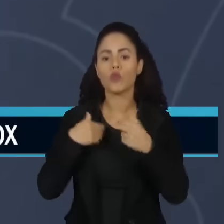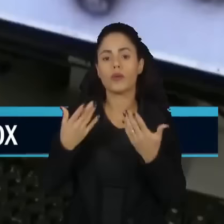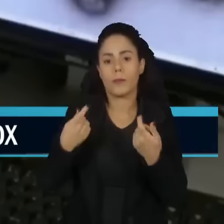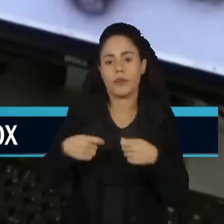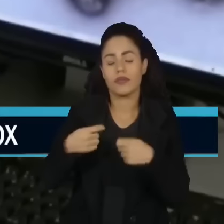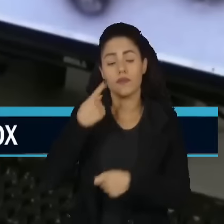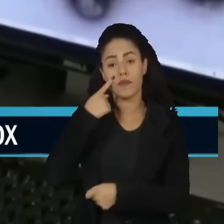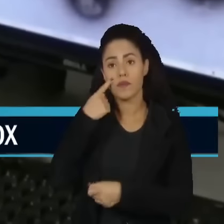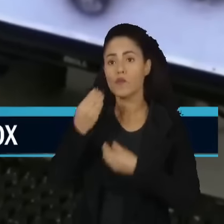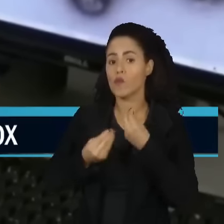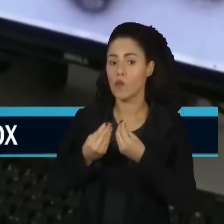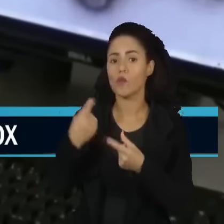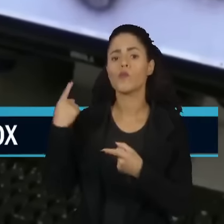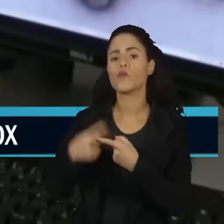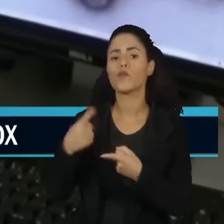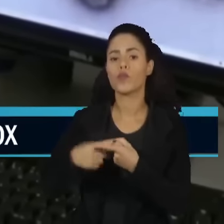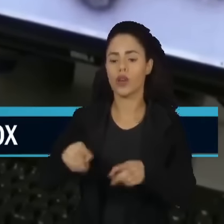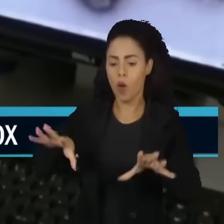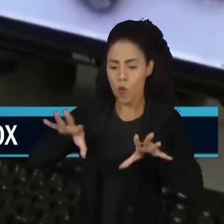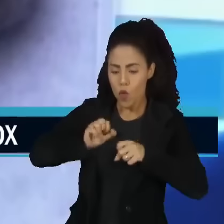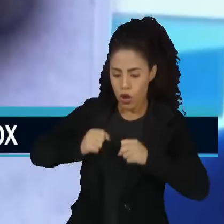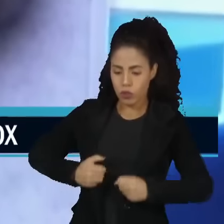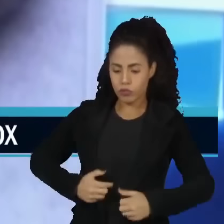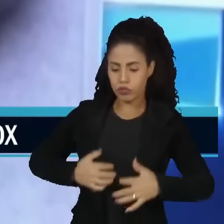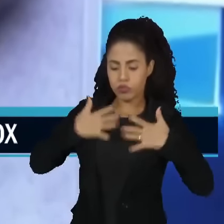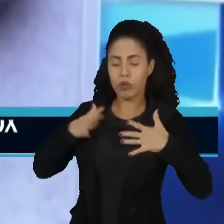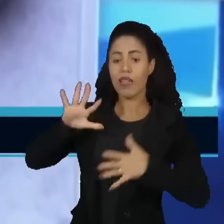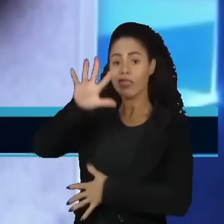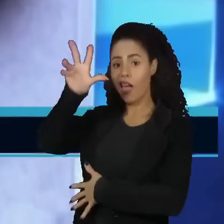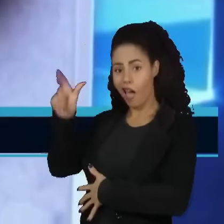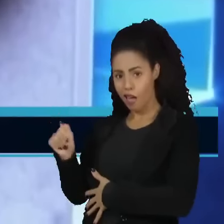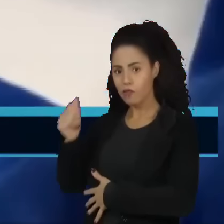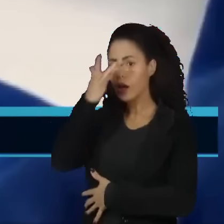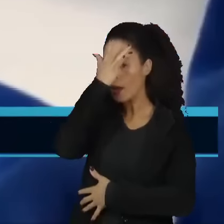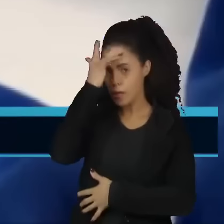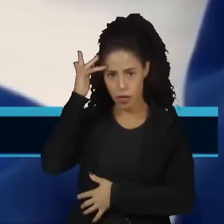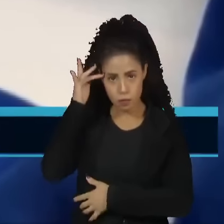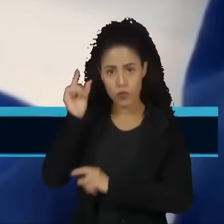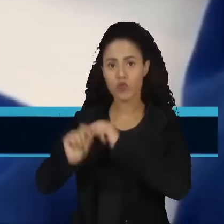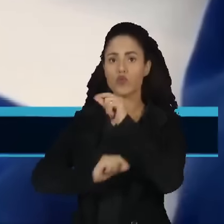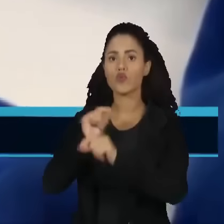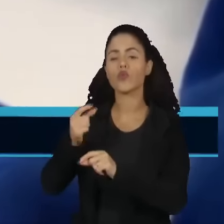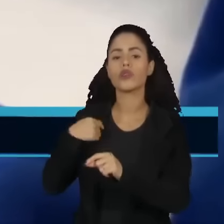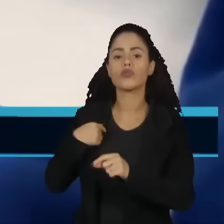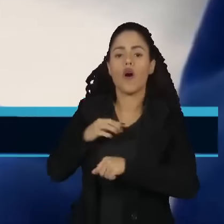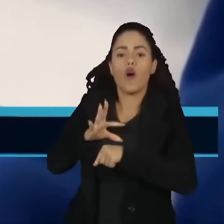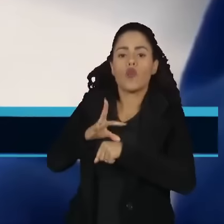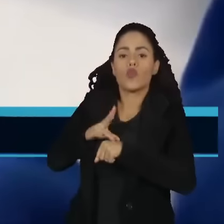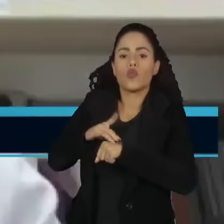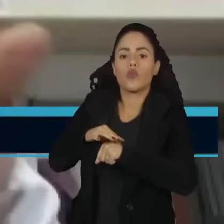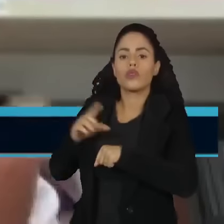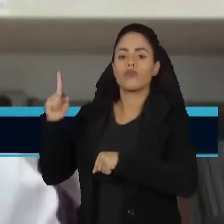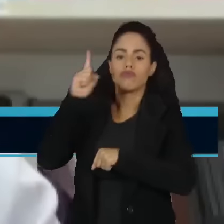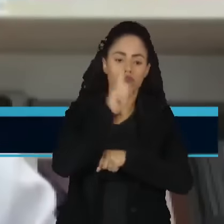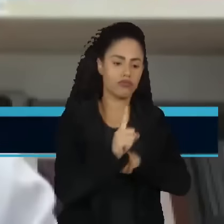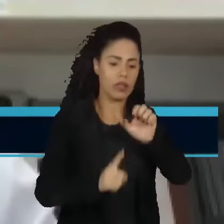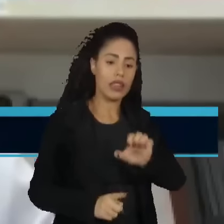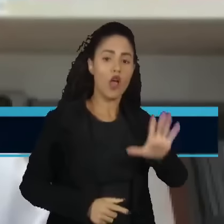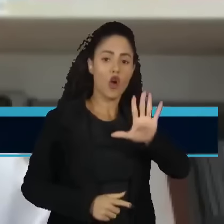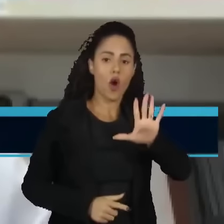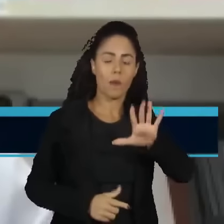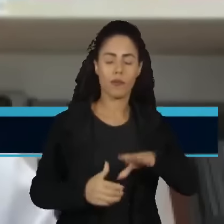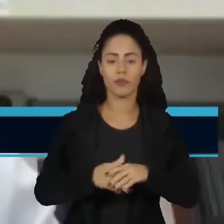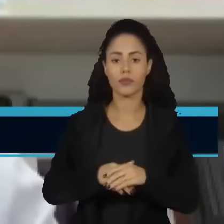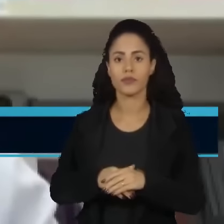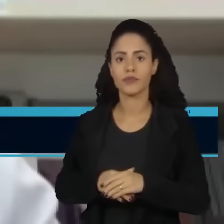importado Ou seja a infecção ocorreu na África e o paciente apenas adoeceu na Europa é só conter